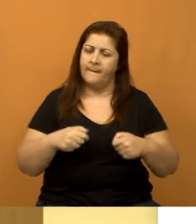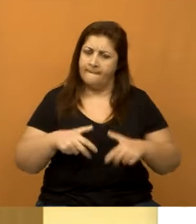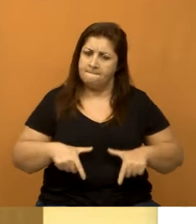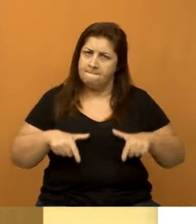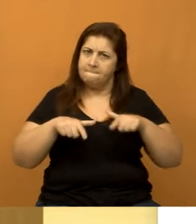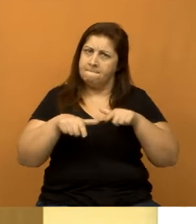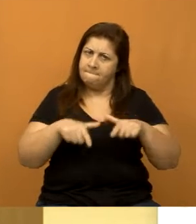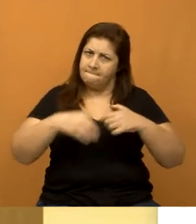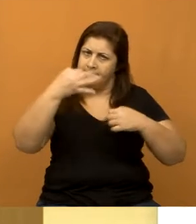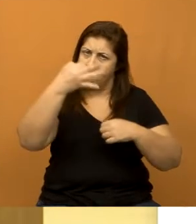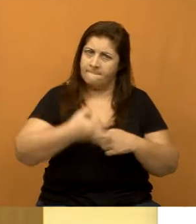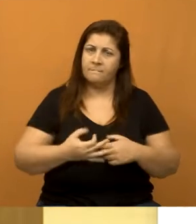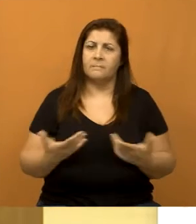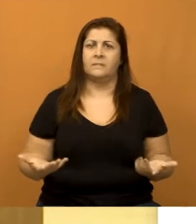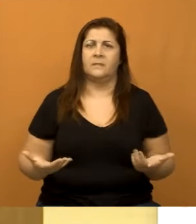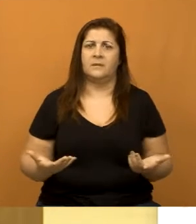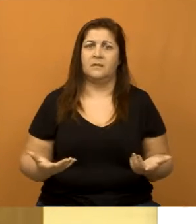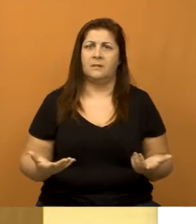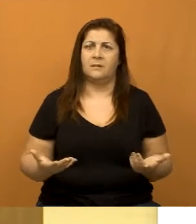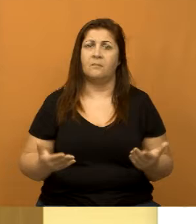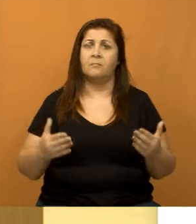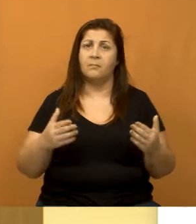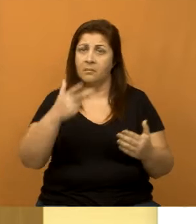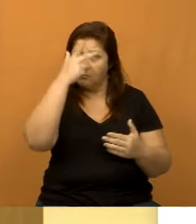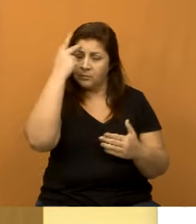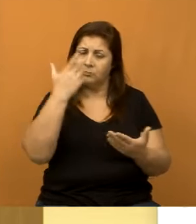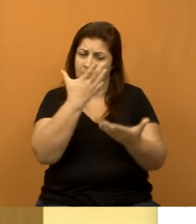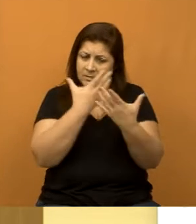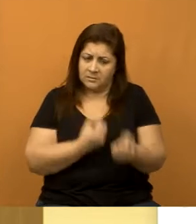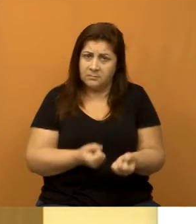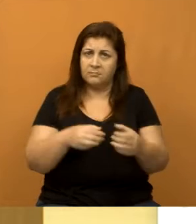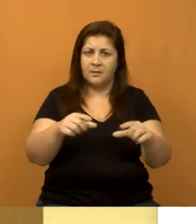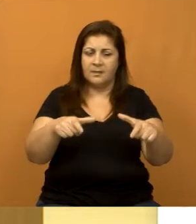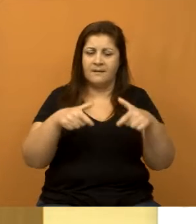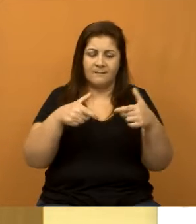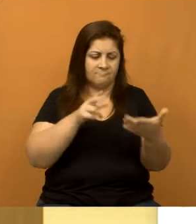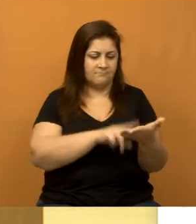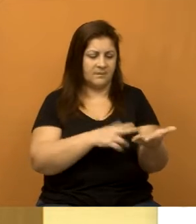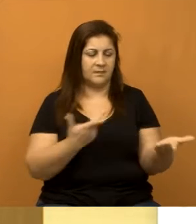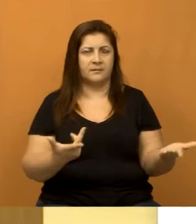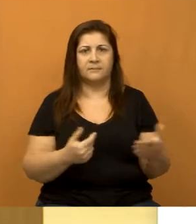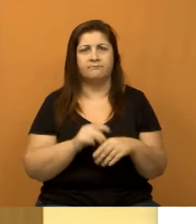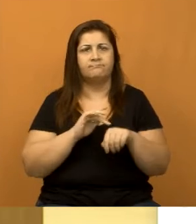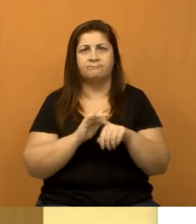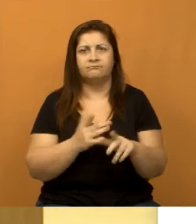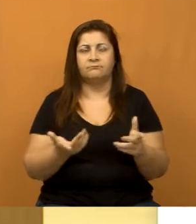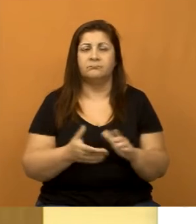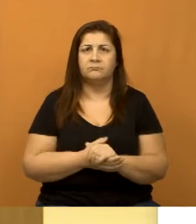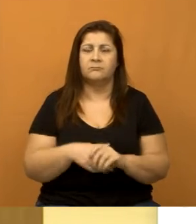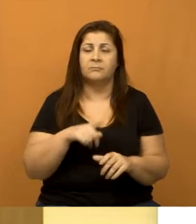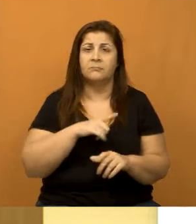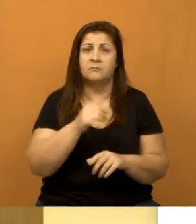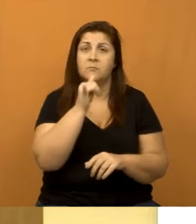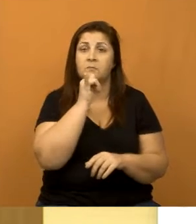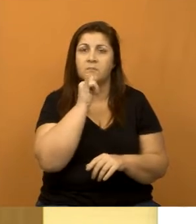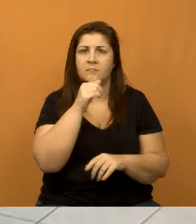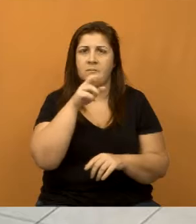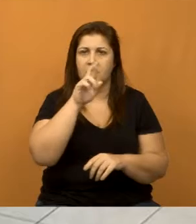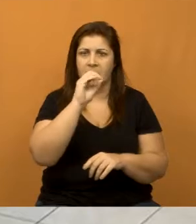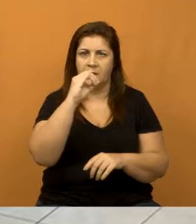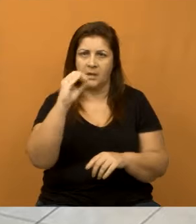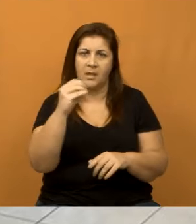que essas correspondências cheguem até os moradores, porque é um verdadeiro absurdo. Viu, Paulinho? Nós temos o Rio Comprido, por exemplo, que